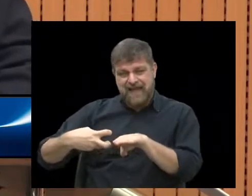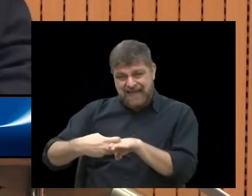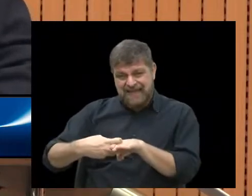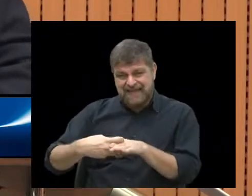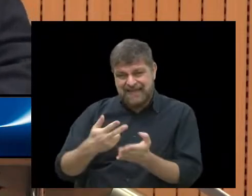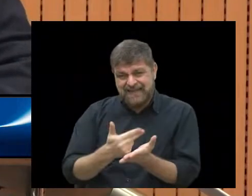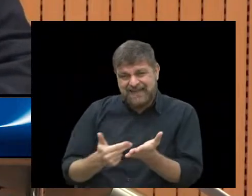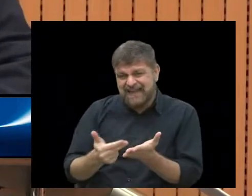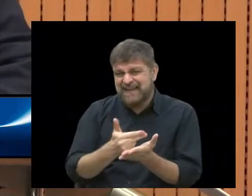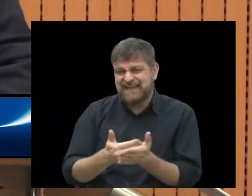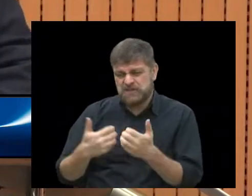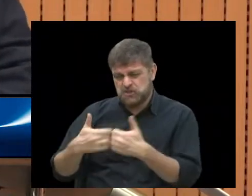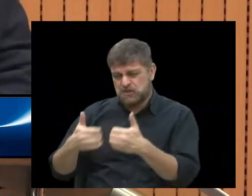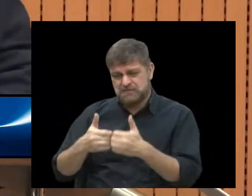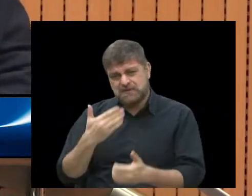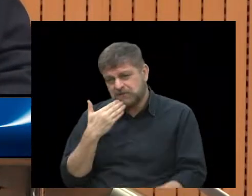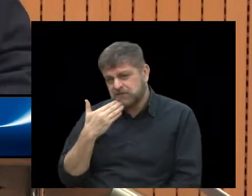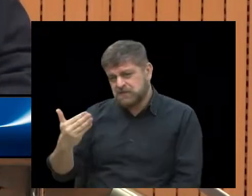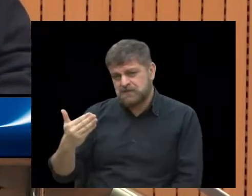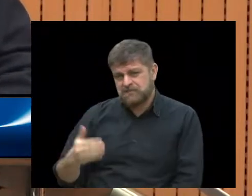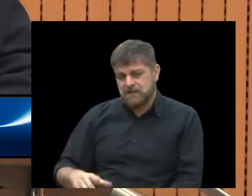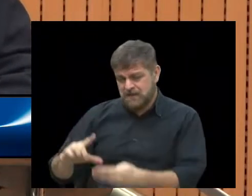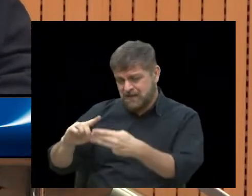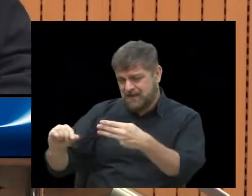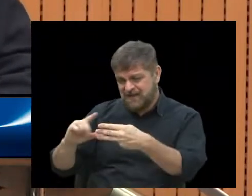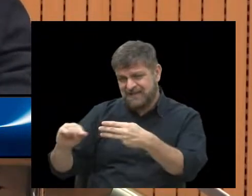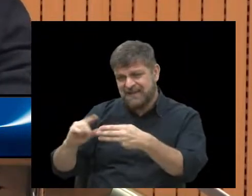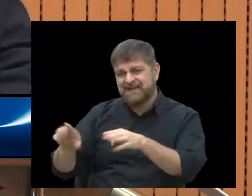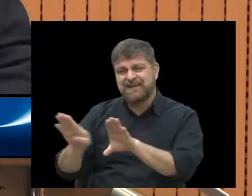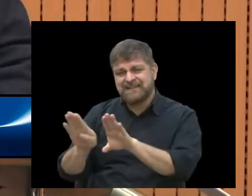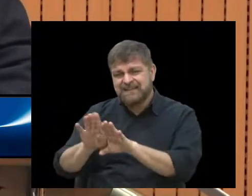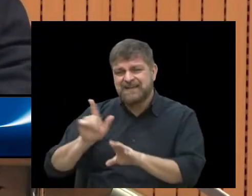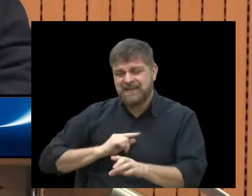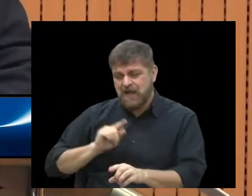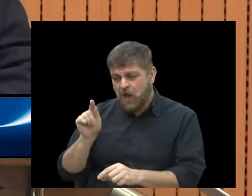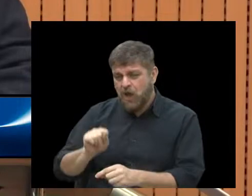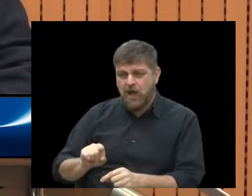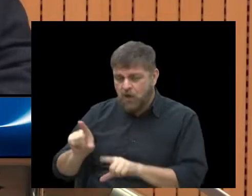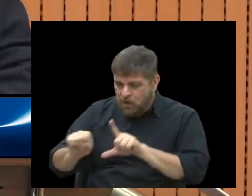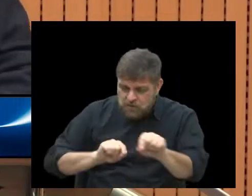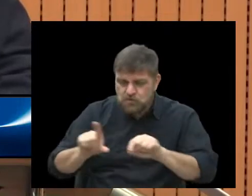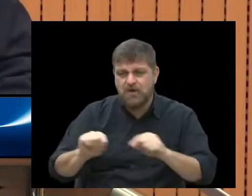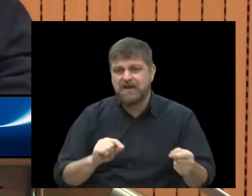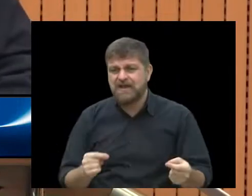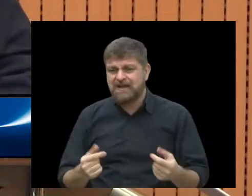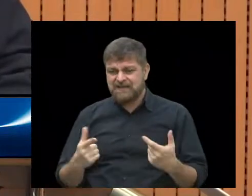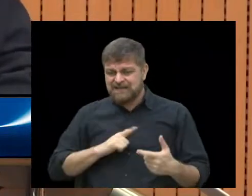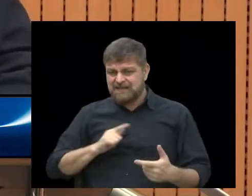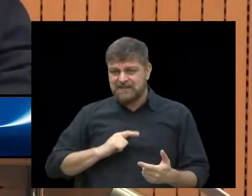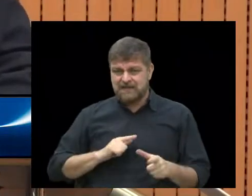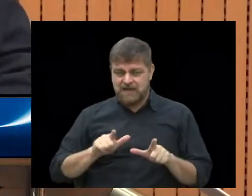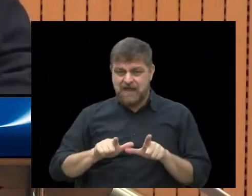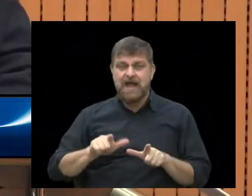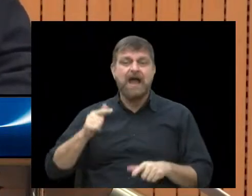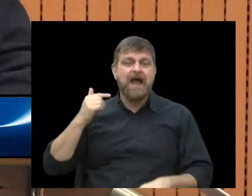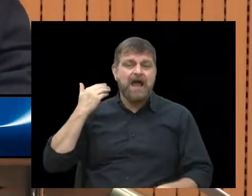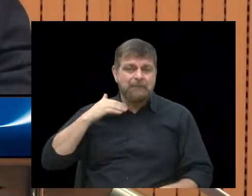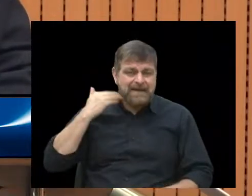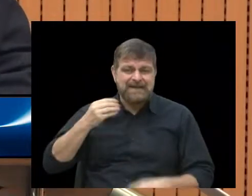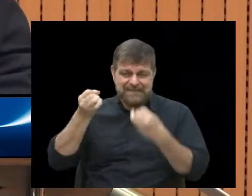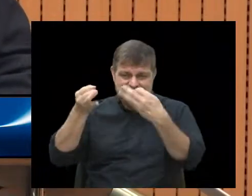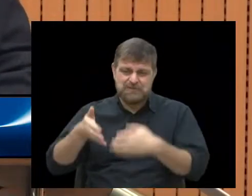que a Transurc faça isso, dê mais opções para a população. O QR Code mesmo, a vereadora Mariana falou